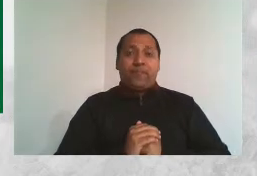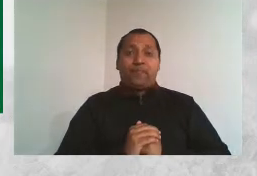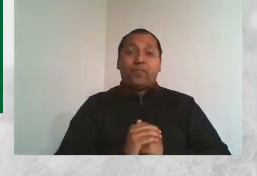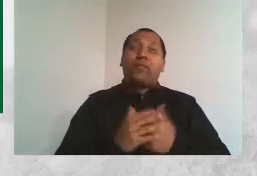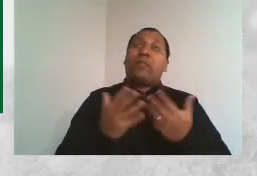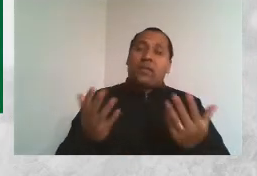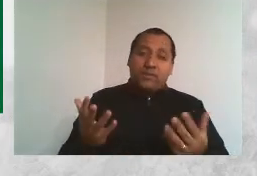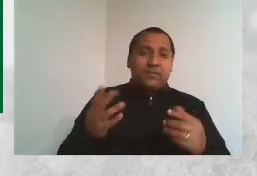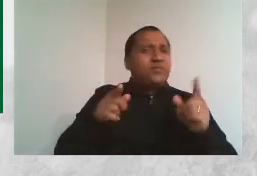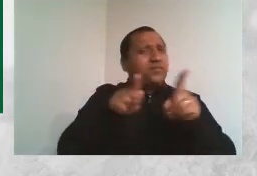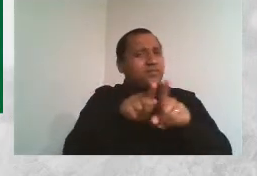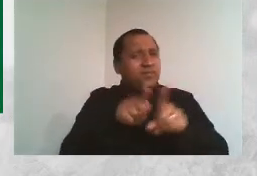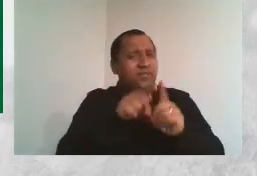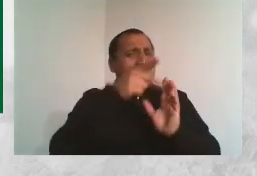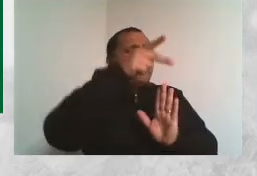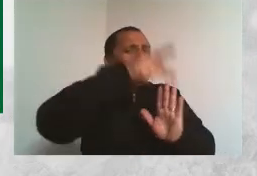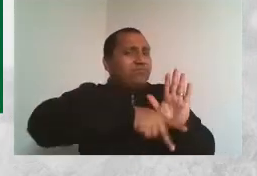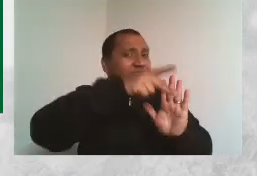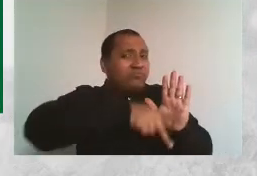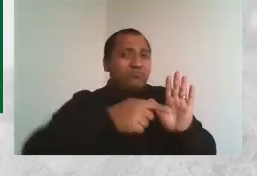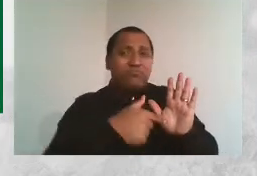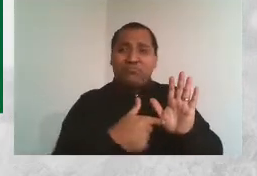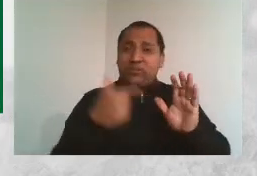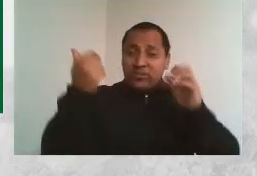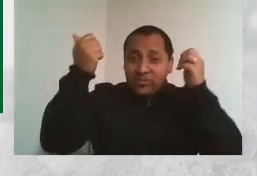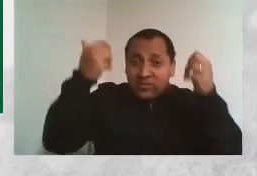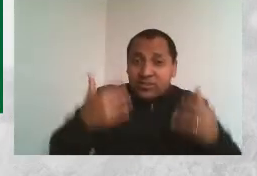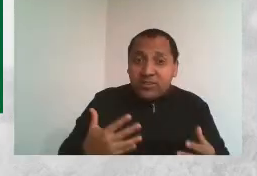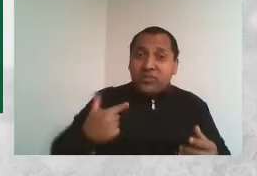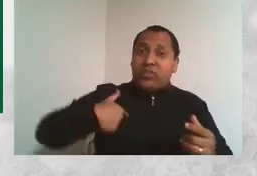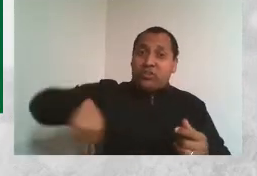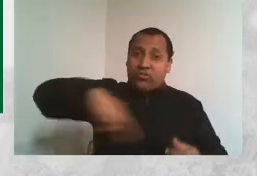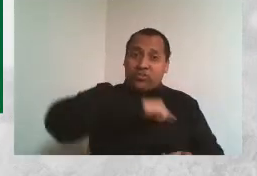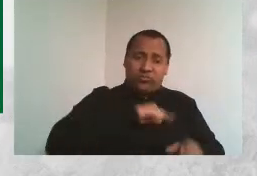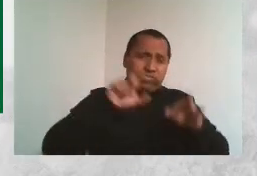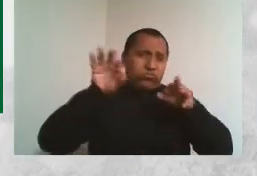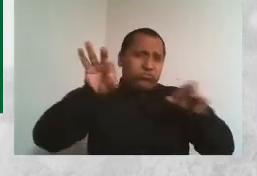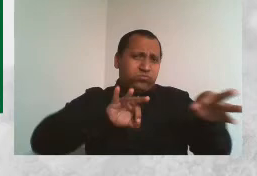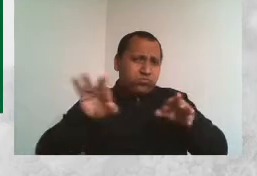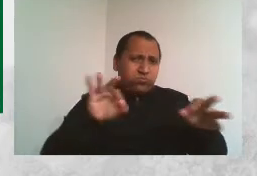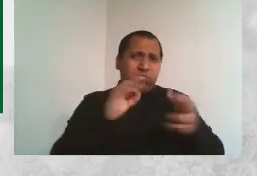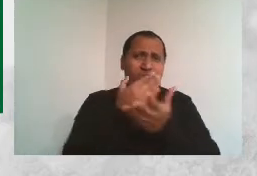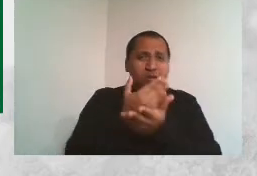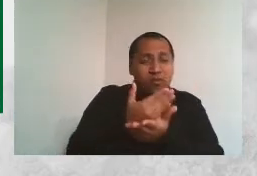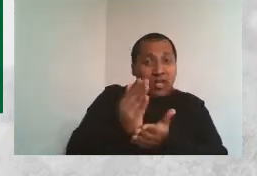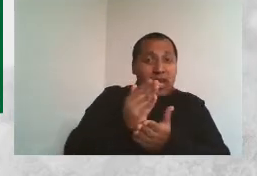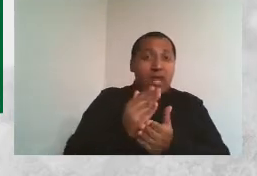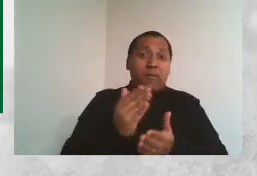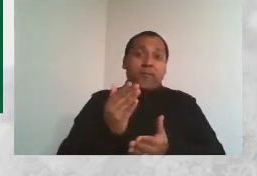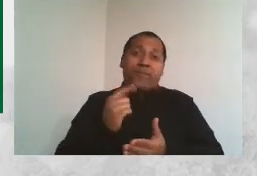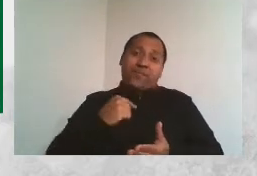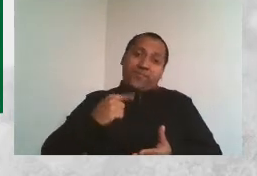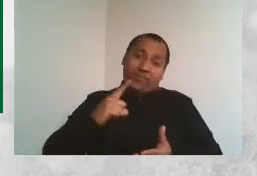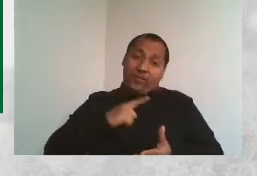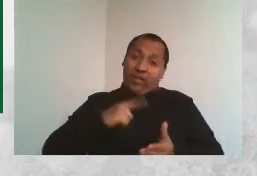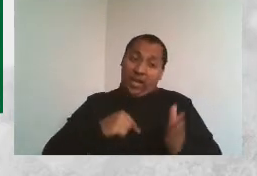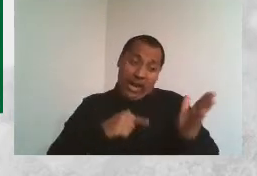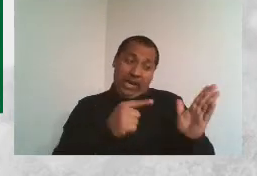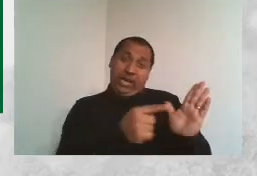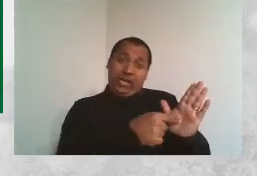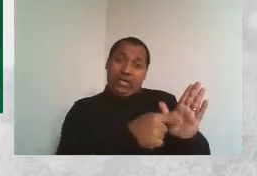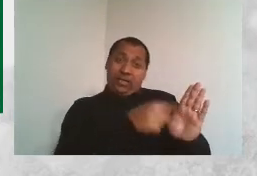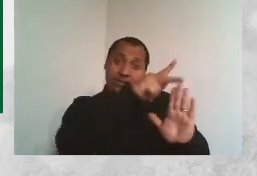Essa portaria subsidiou, né, o nosso projeto, então todo ele foi construído com base nessa